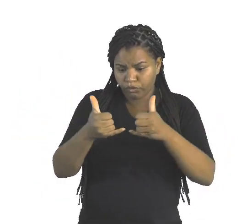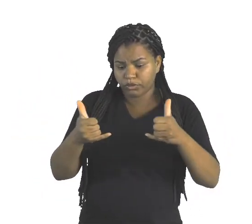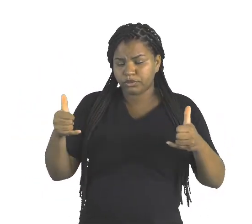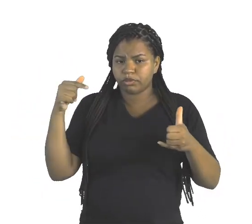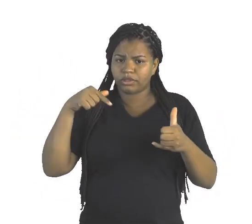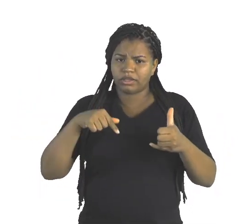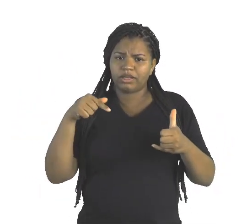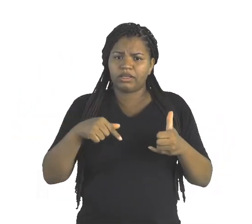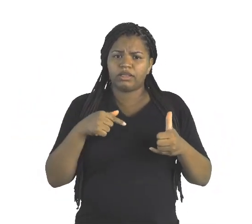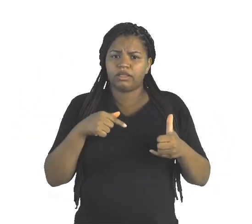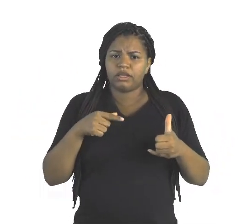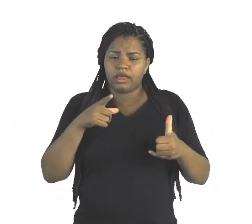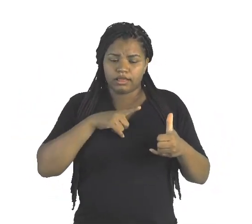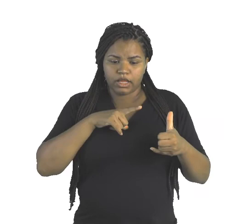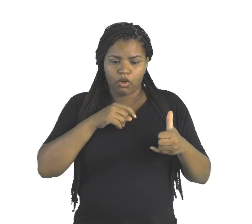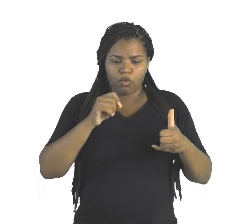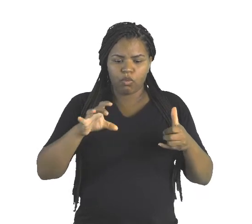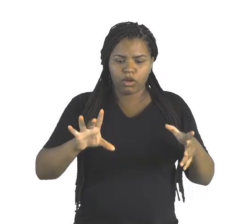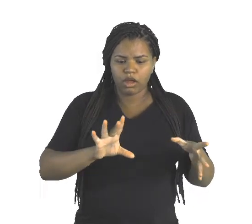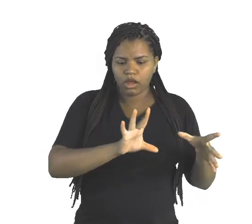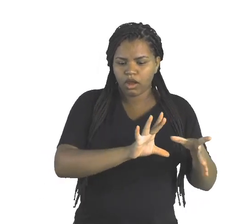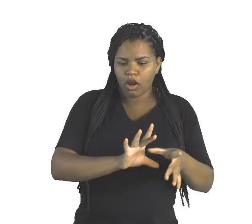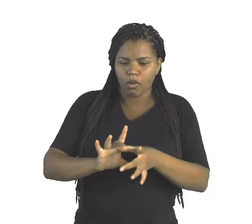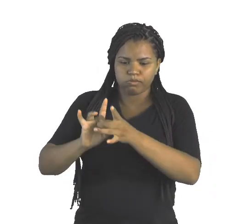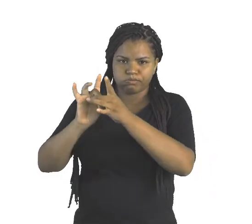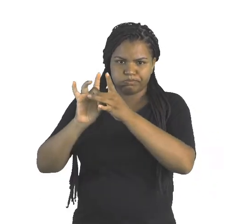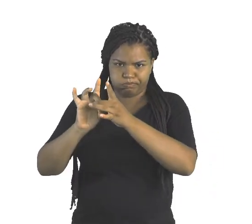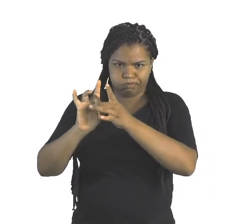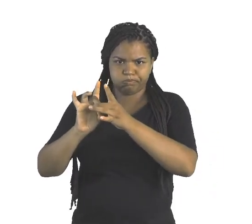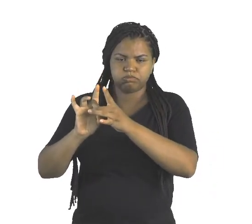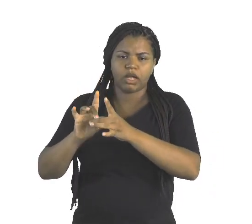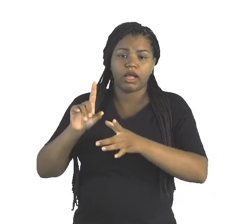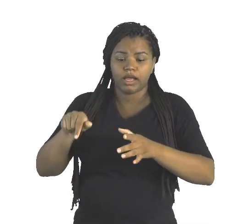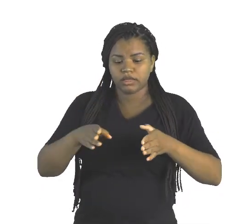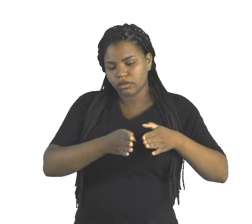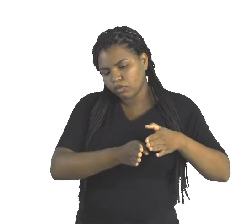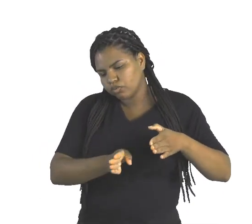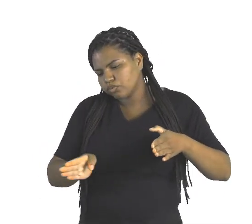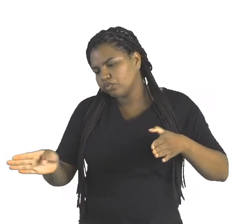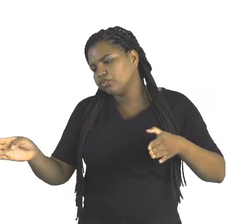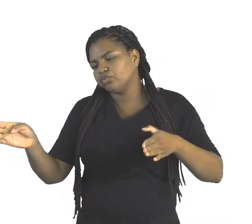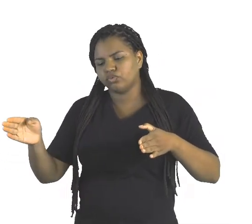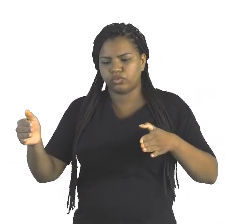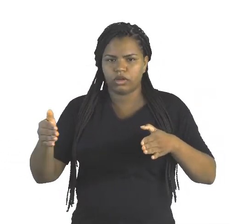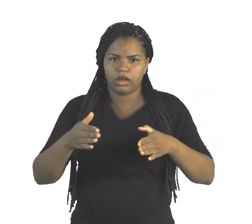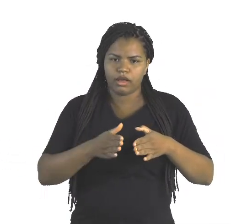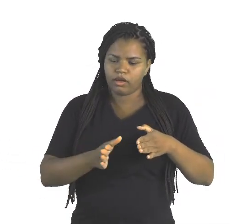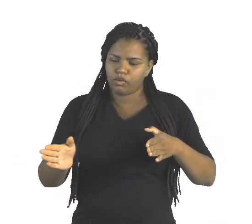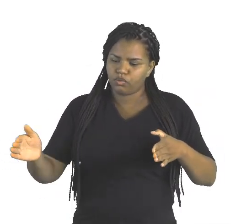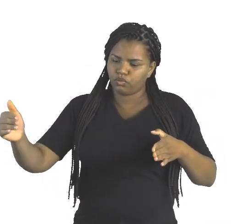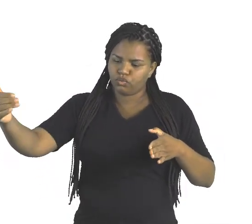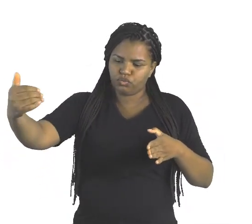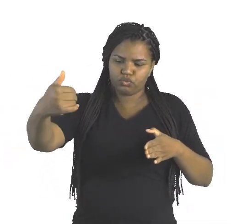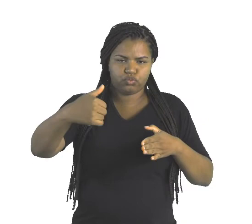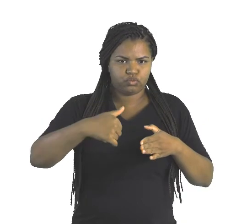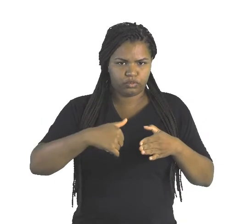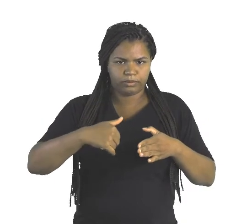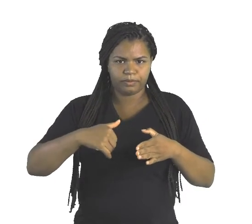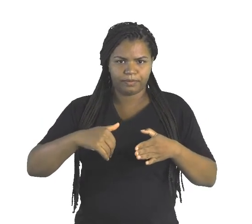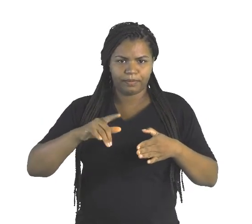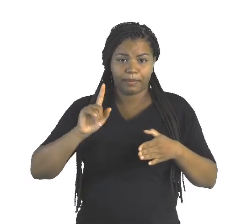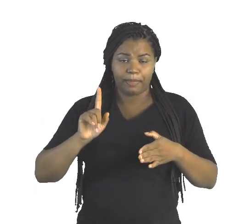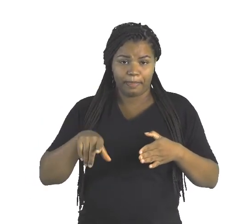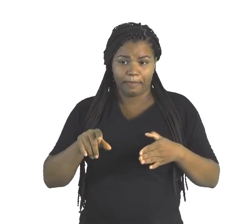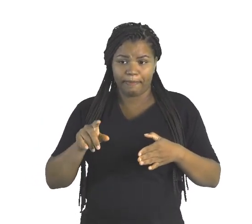que estabelece o caminho da corrente elétrica. O sentido da corrente elétrica é um circuito elétrico com